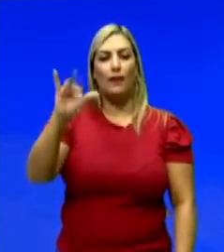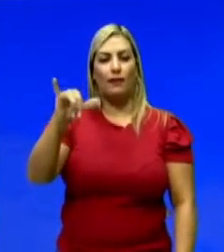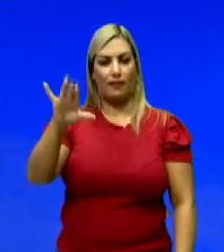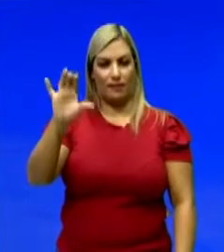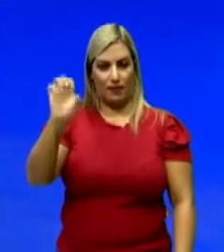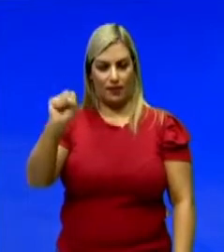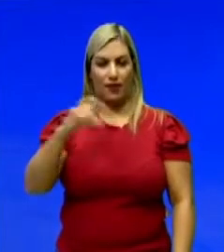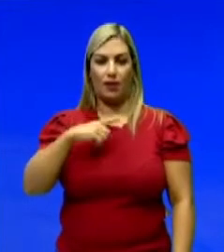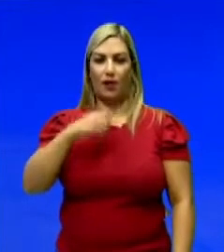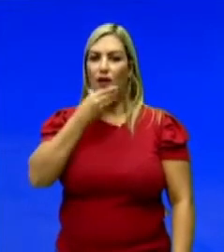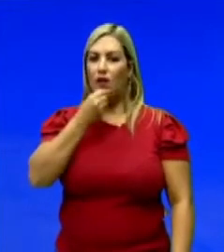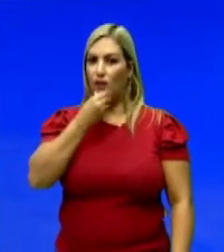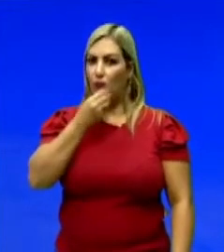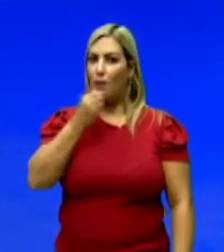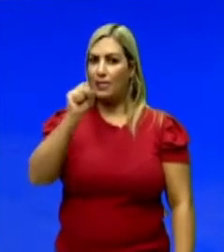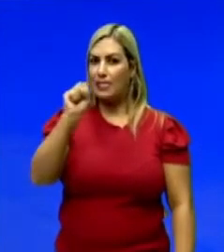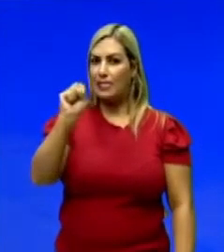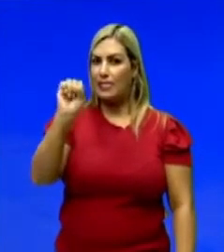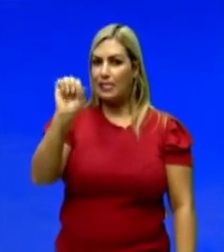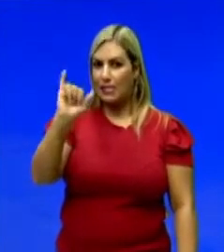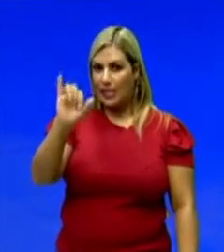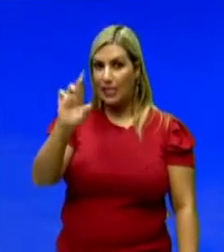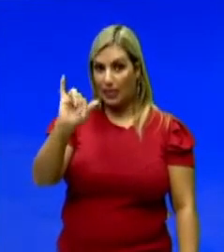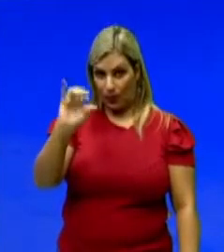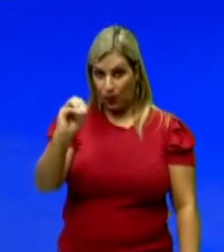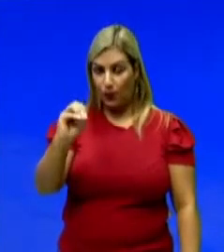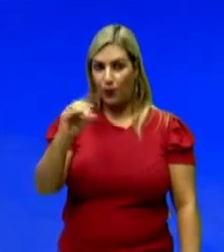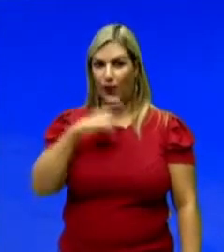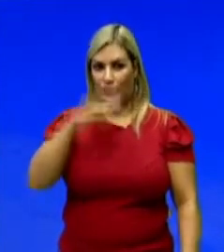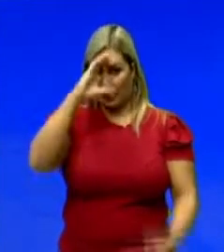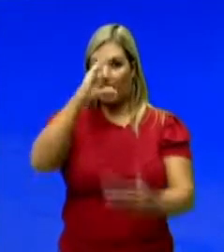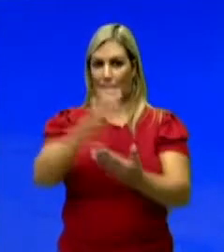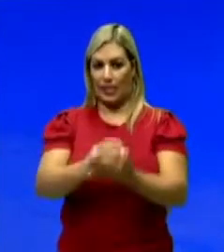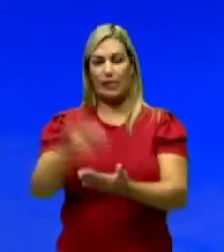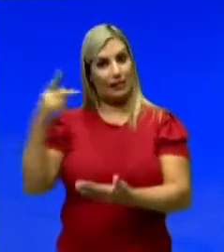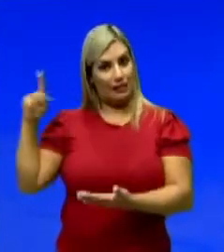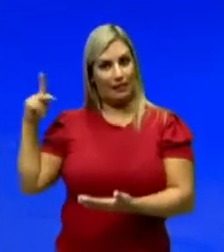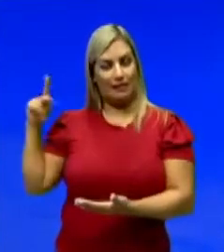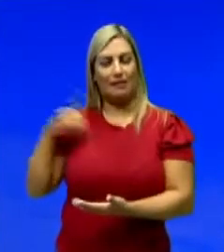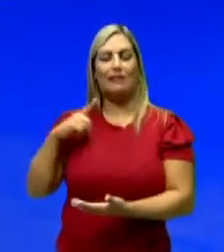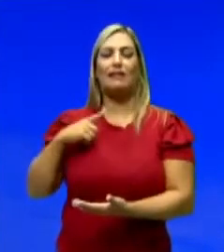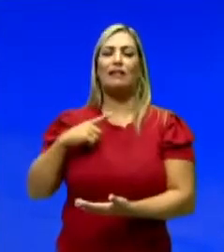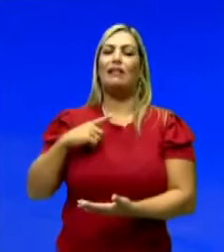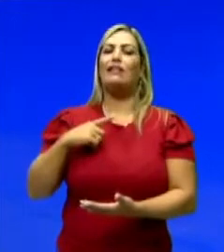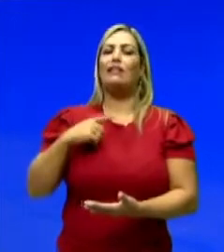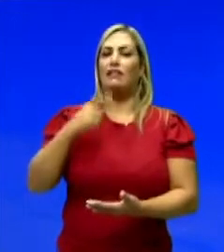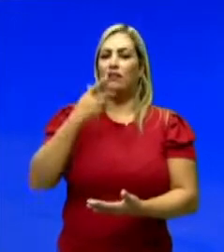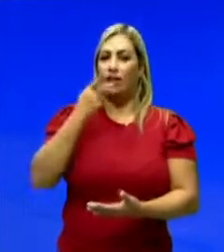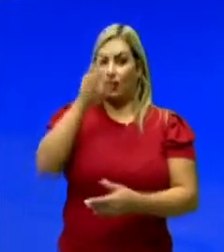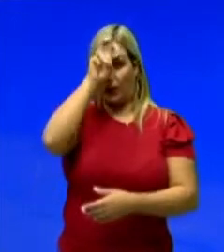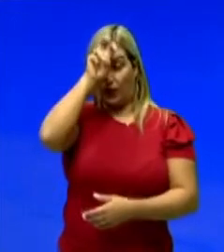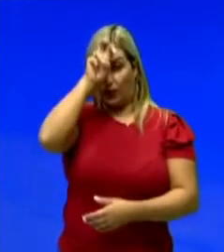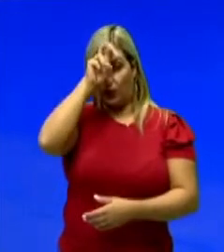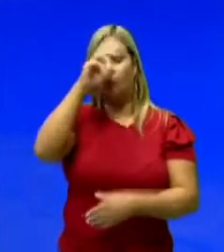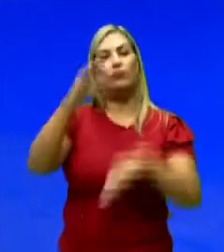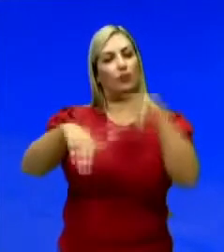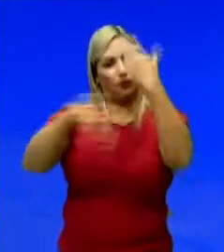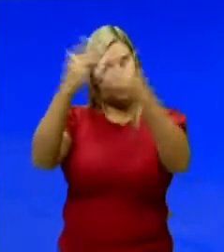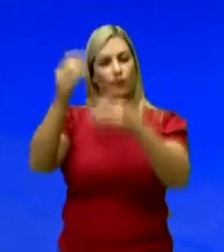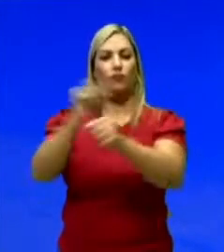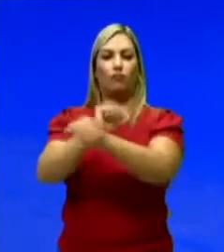cardoso essa tese é dele né de que o egito se desenvolveu em o modo de produção escravista